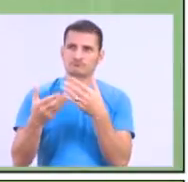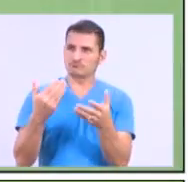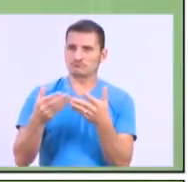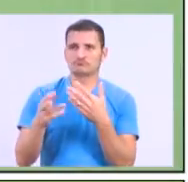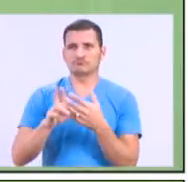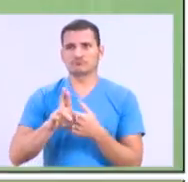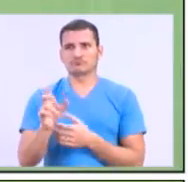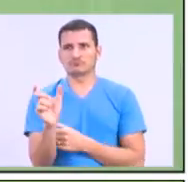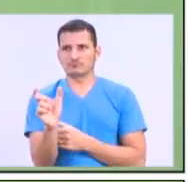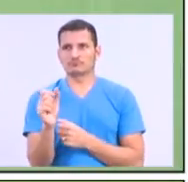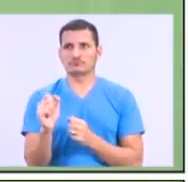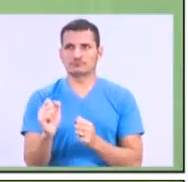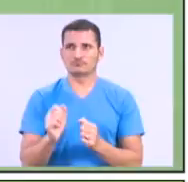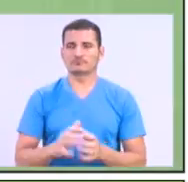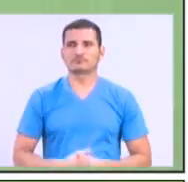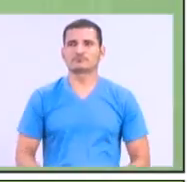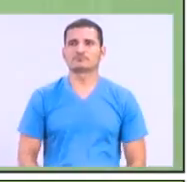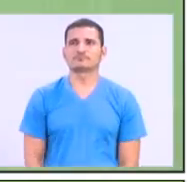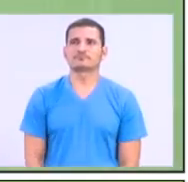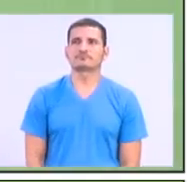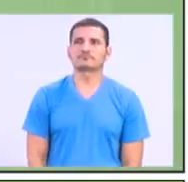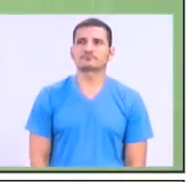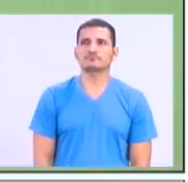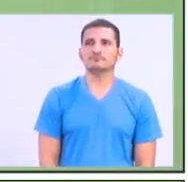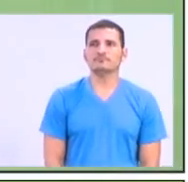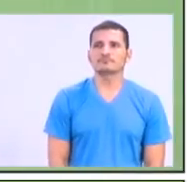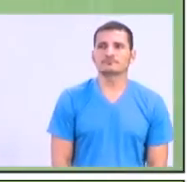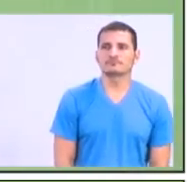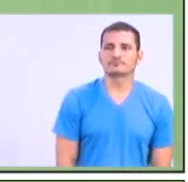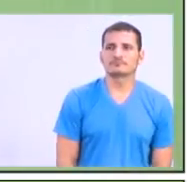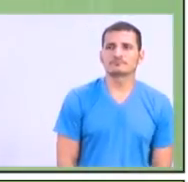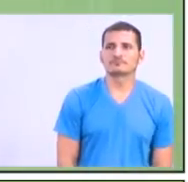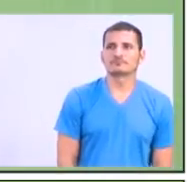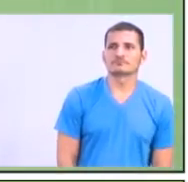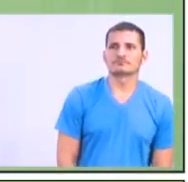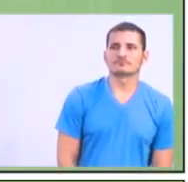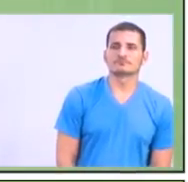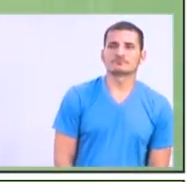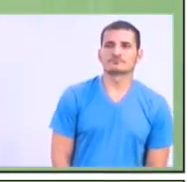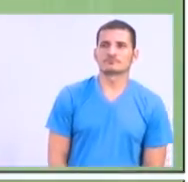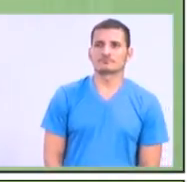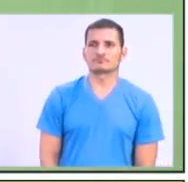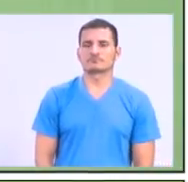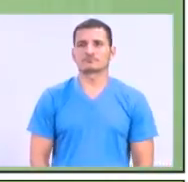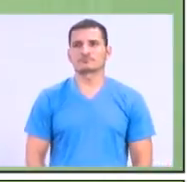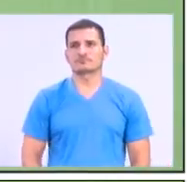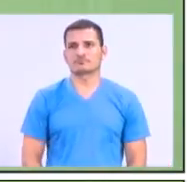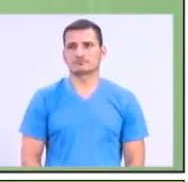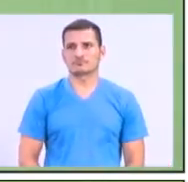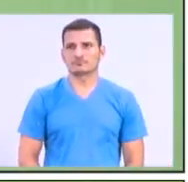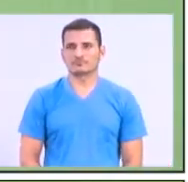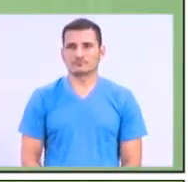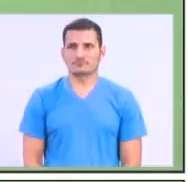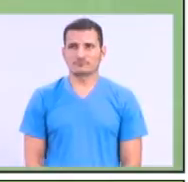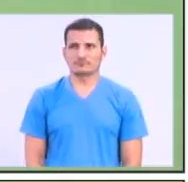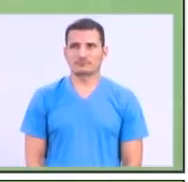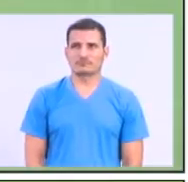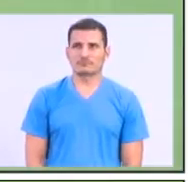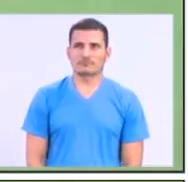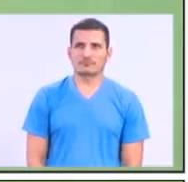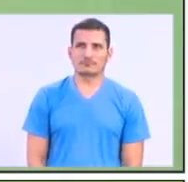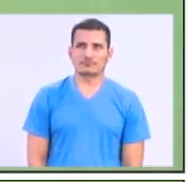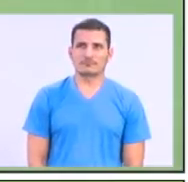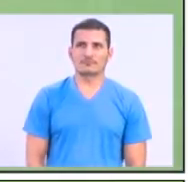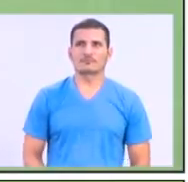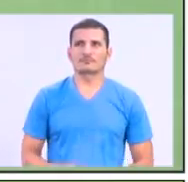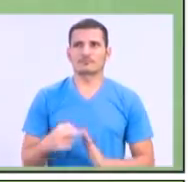Percebam que os nomes estão em português. Né? A gente tem uma função chamada cabeçalho, outro quadrado e outra soma. Regrinha aqui,